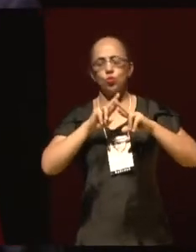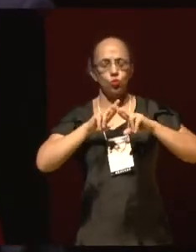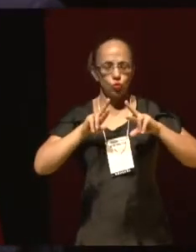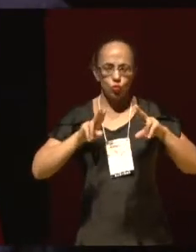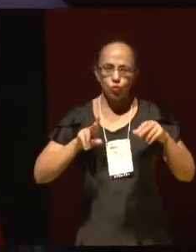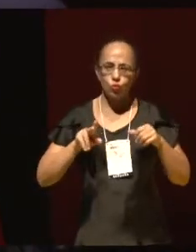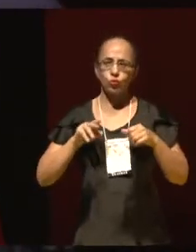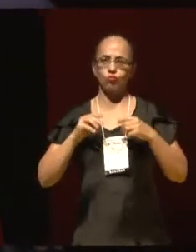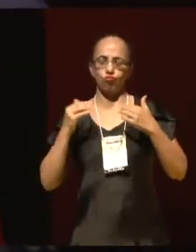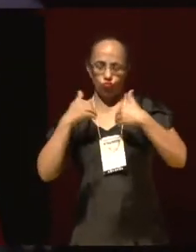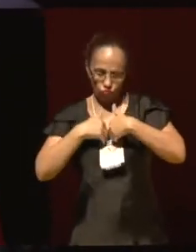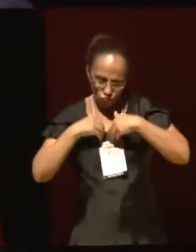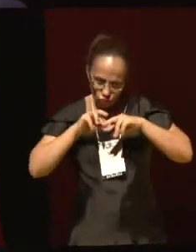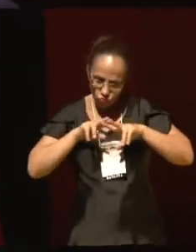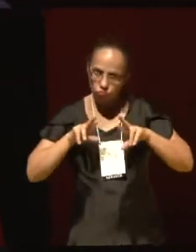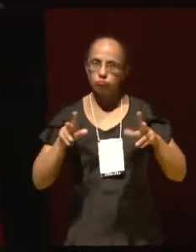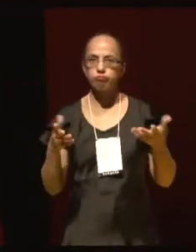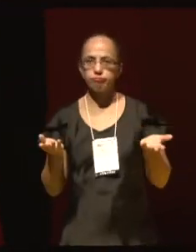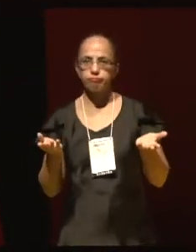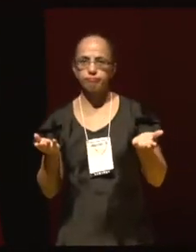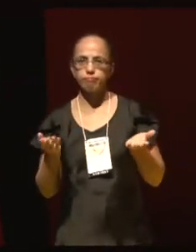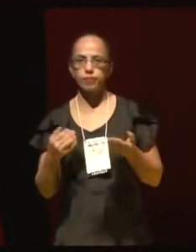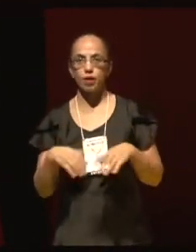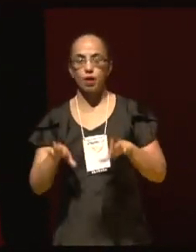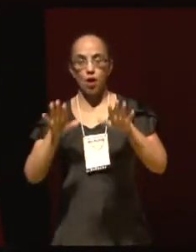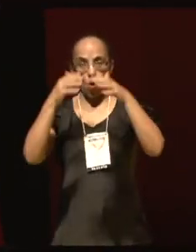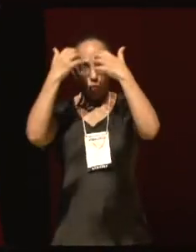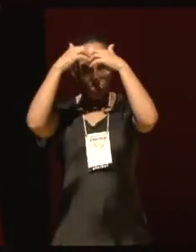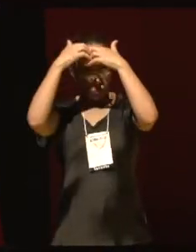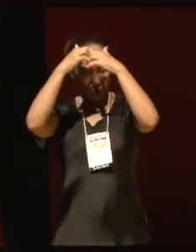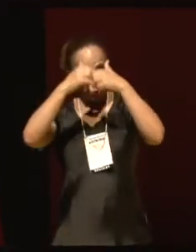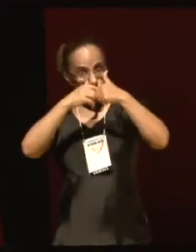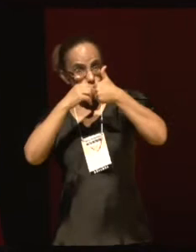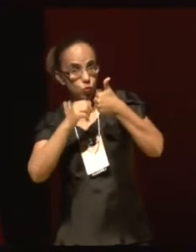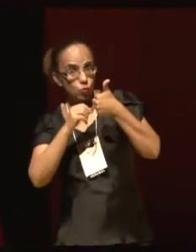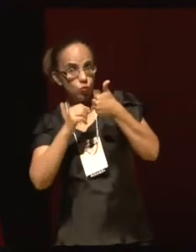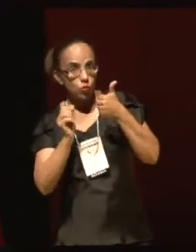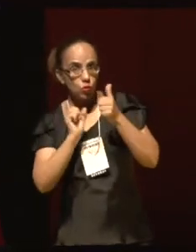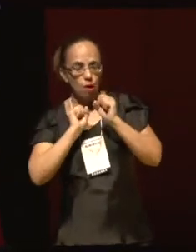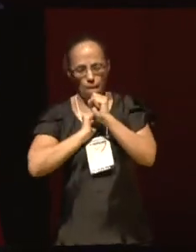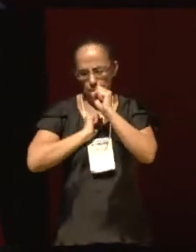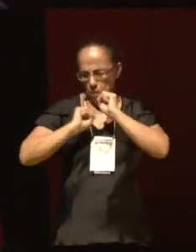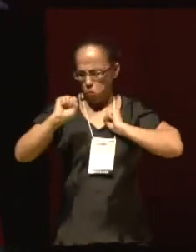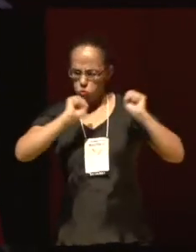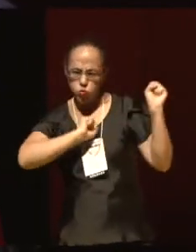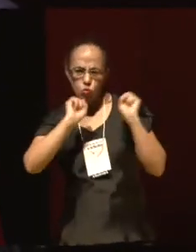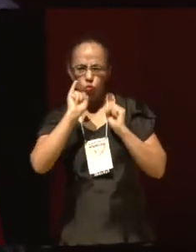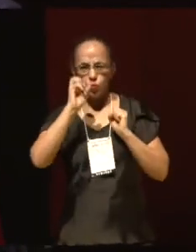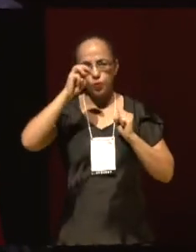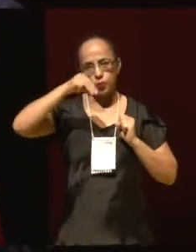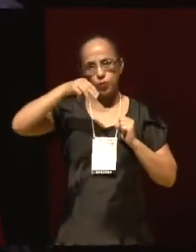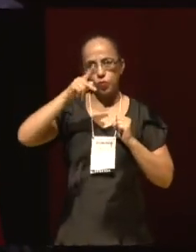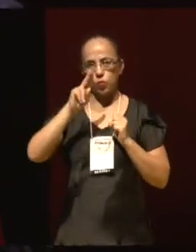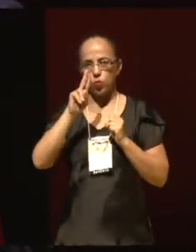O cérebro 1, os impulsos, é a porta de entrada, porque é muito